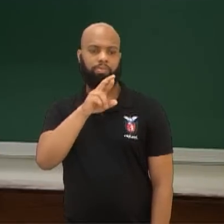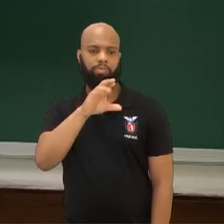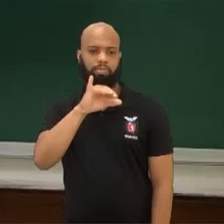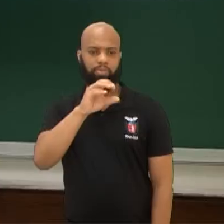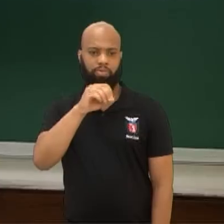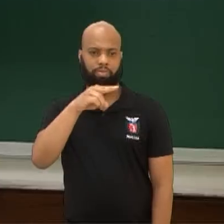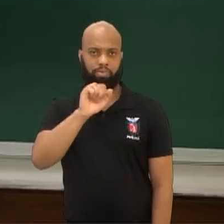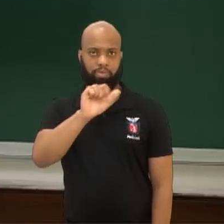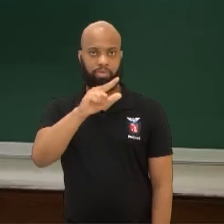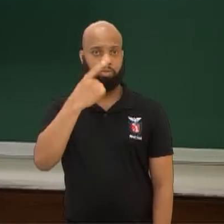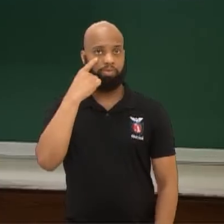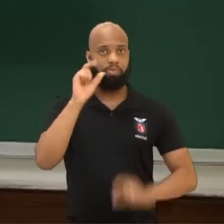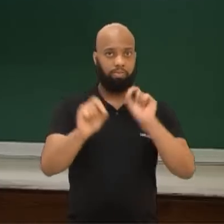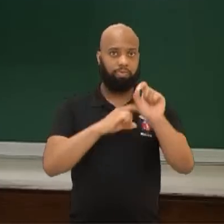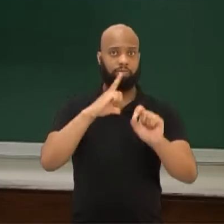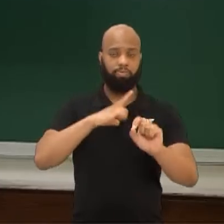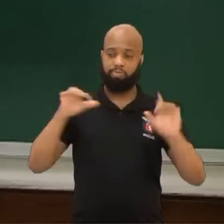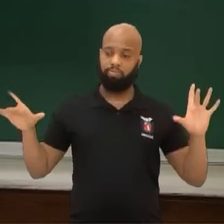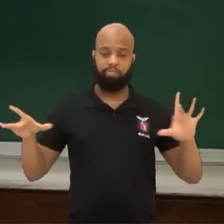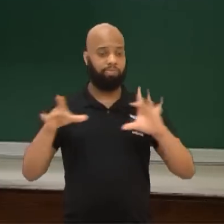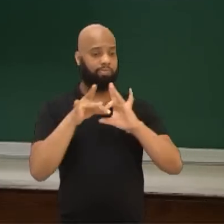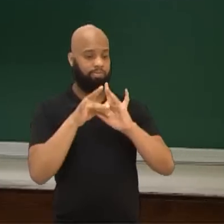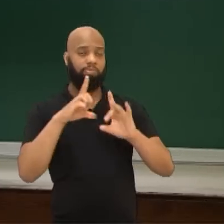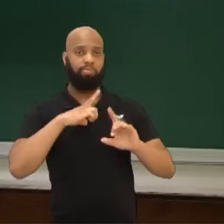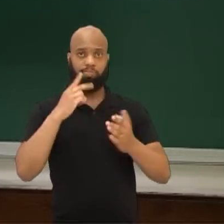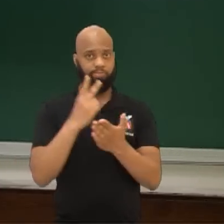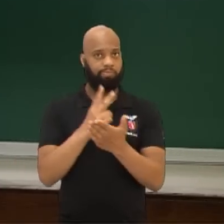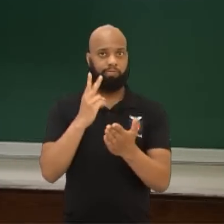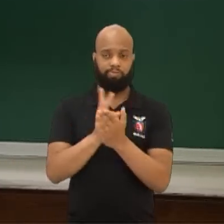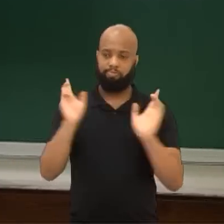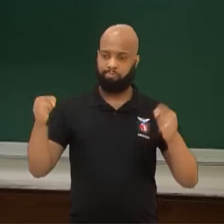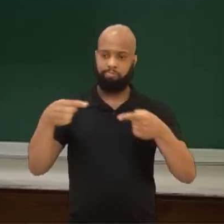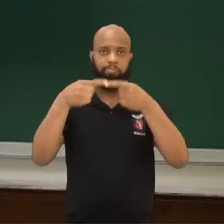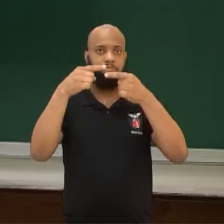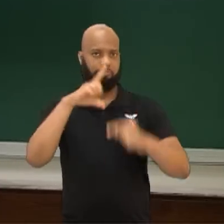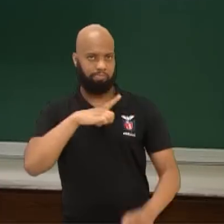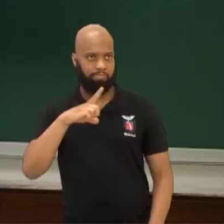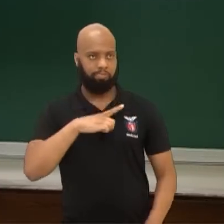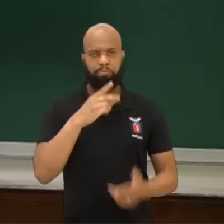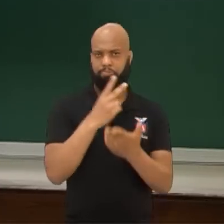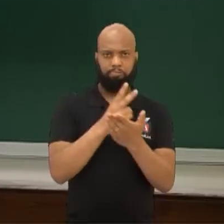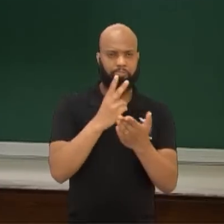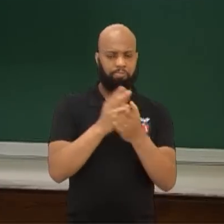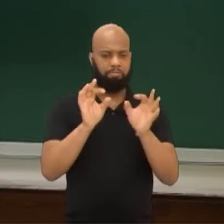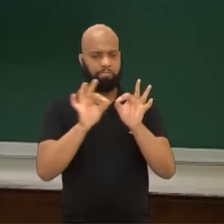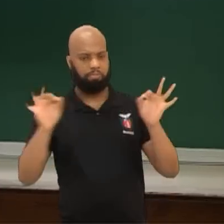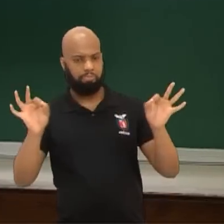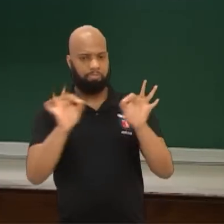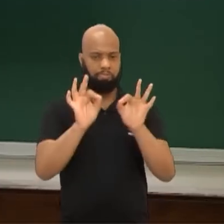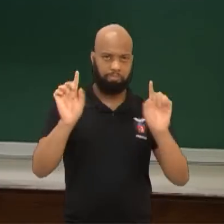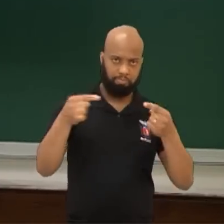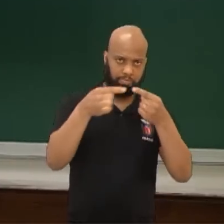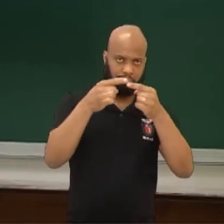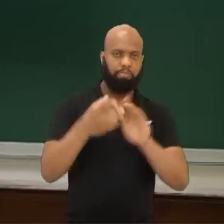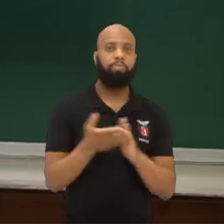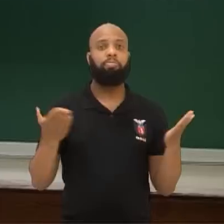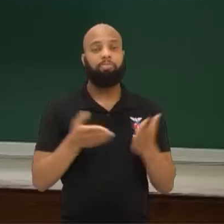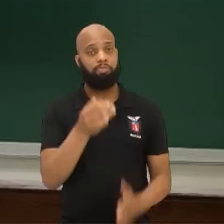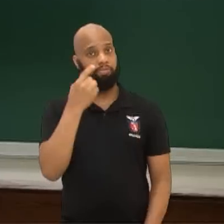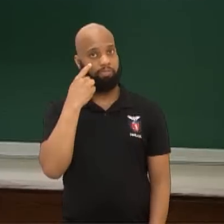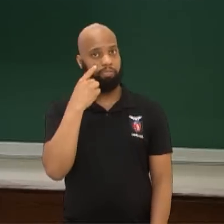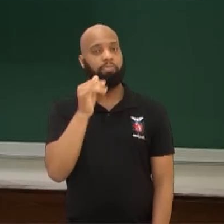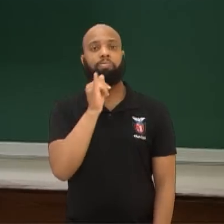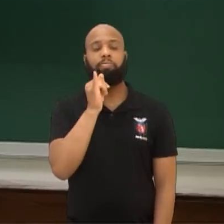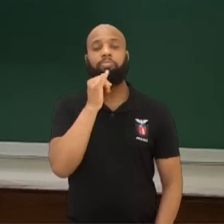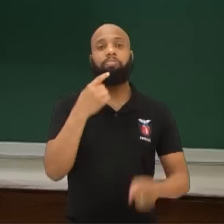ver que um está ligado ao outro na mesma proporção, tá bom? Então vamos lá. Vamos começar com um exemplo